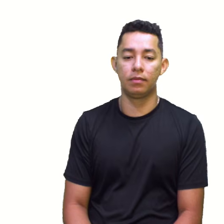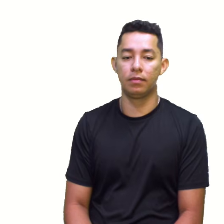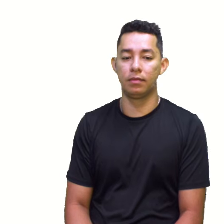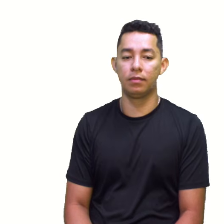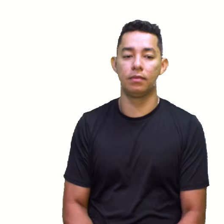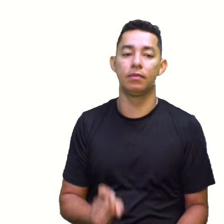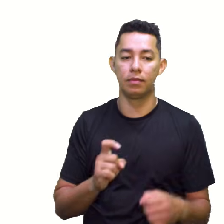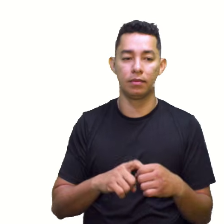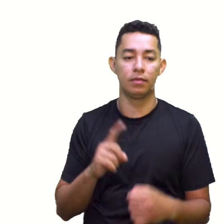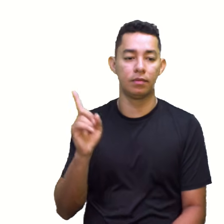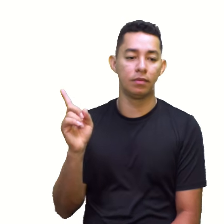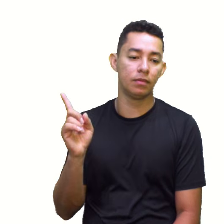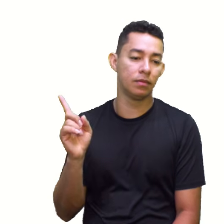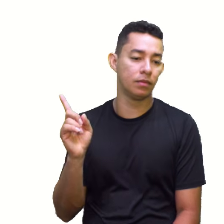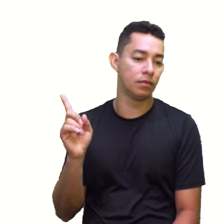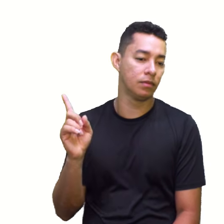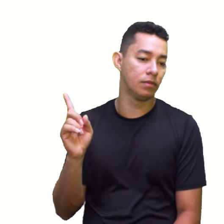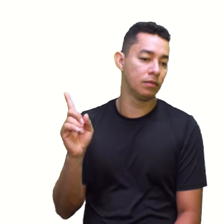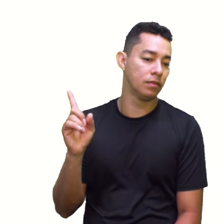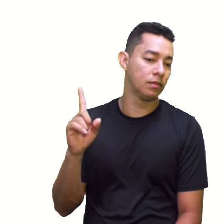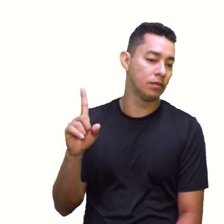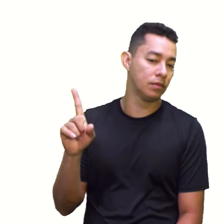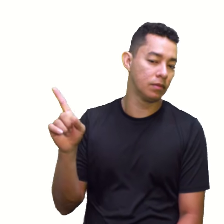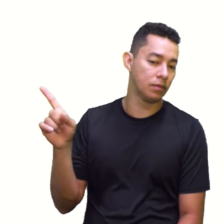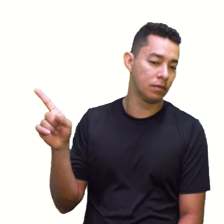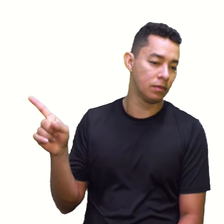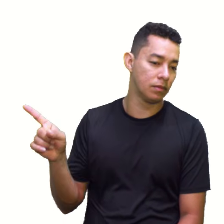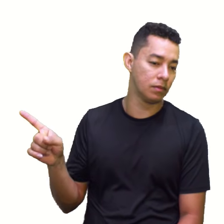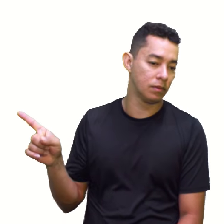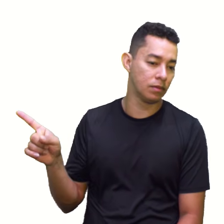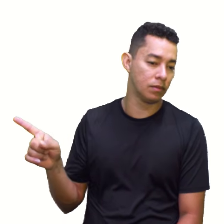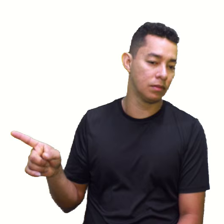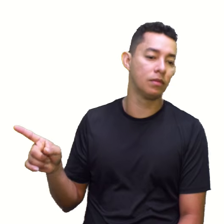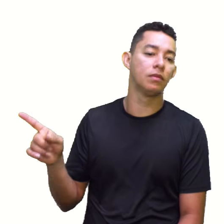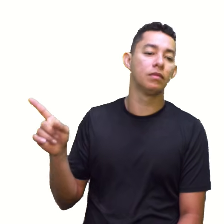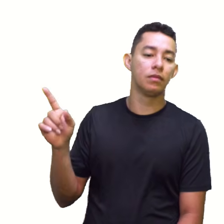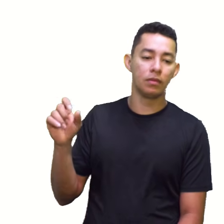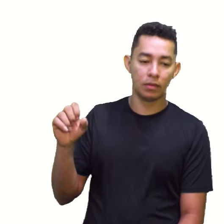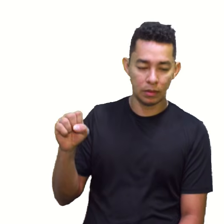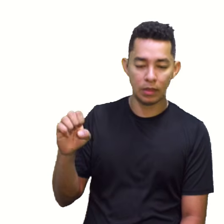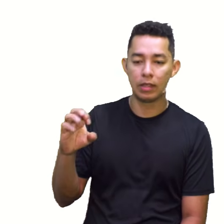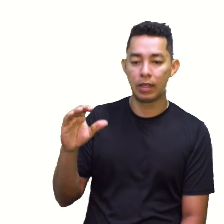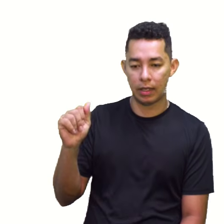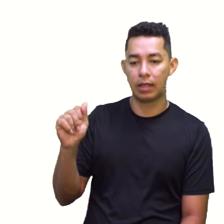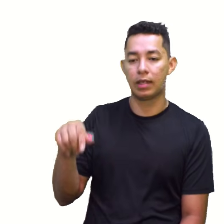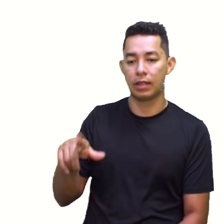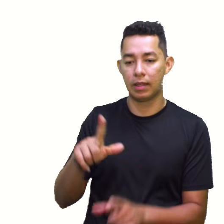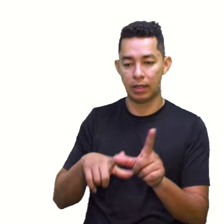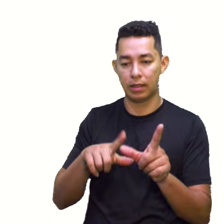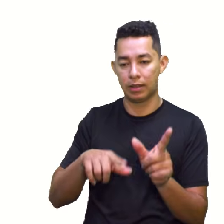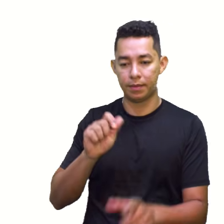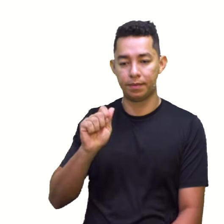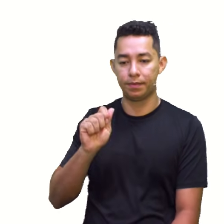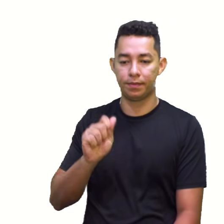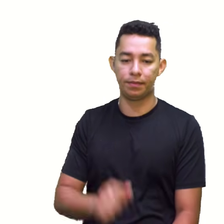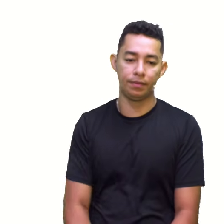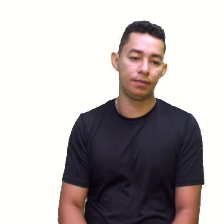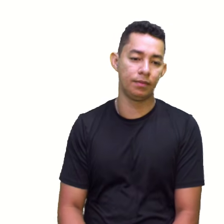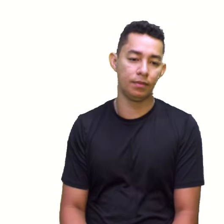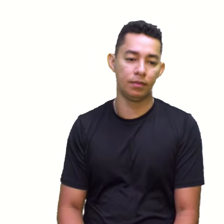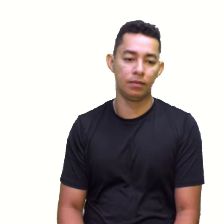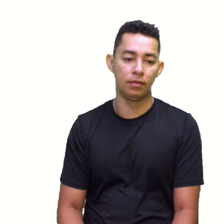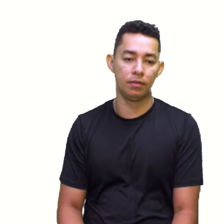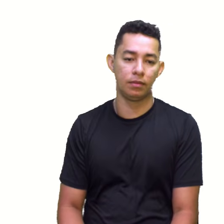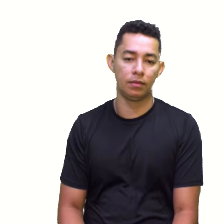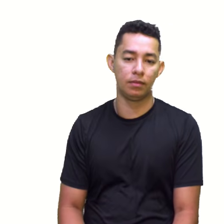Volta na alternativa. Tangentes, não, secantes. 2 pontos em comum.